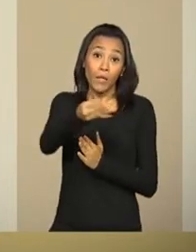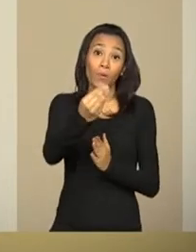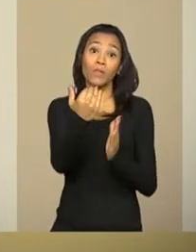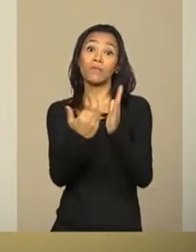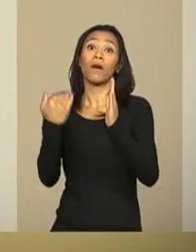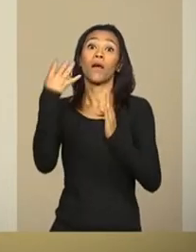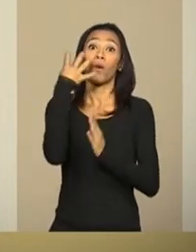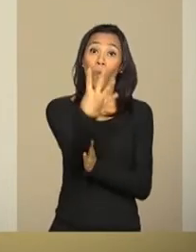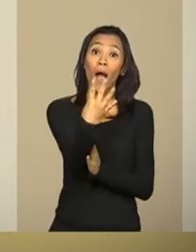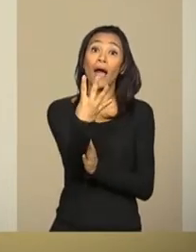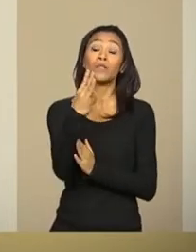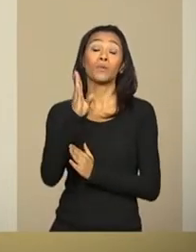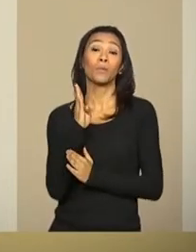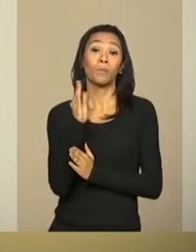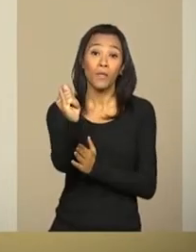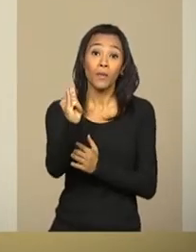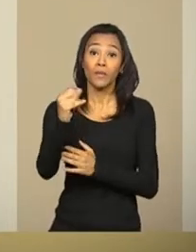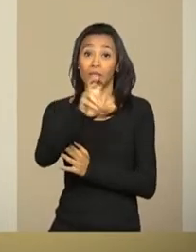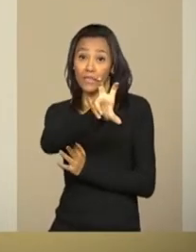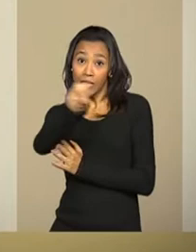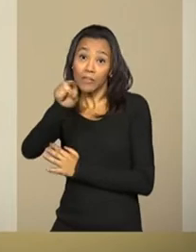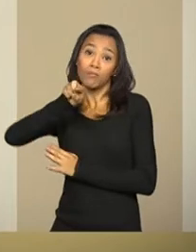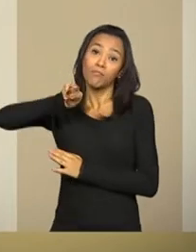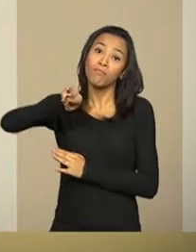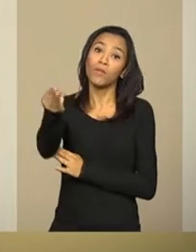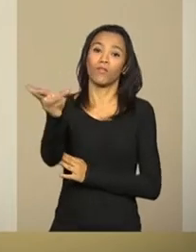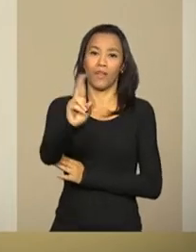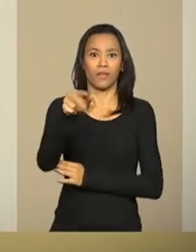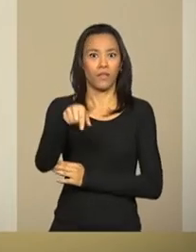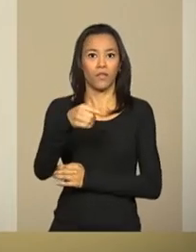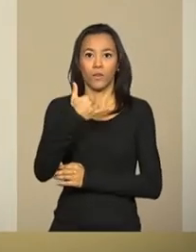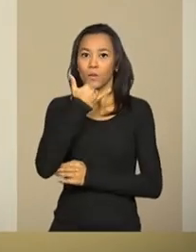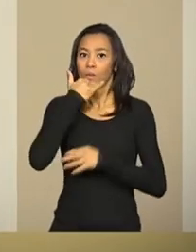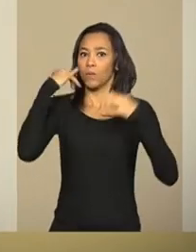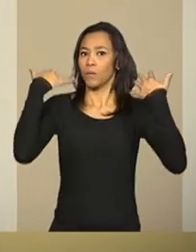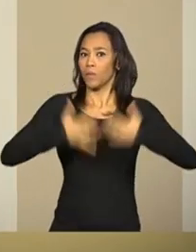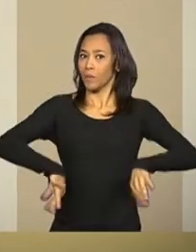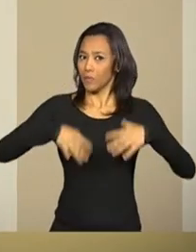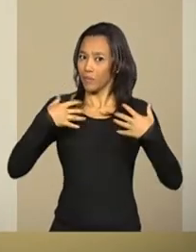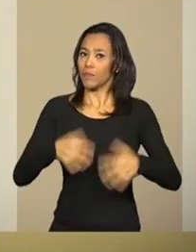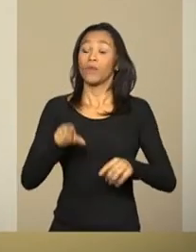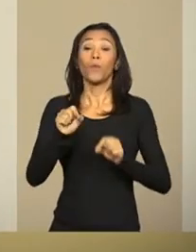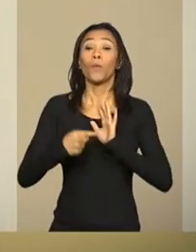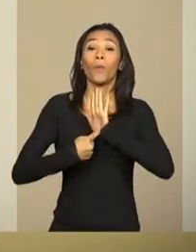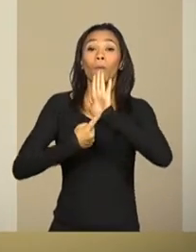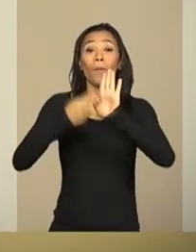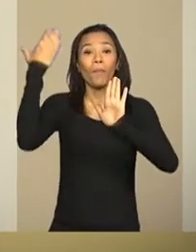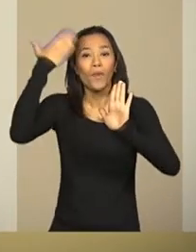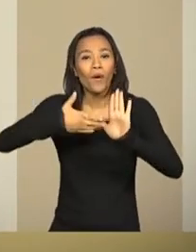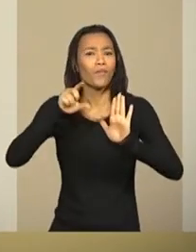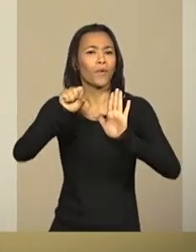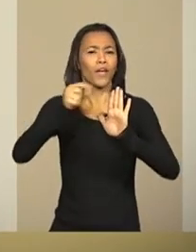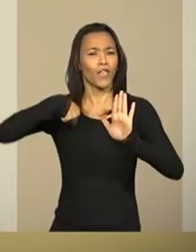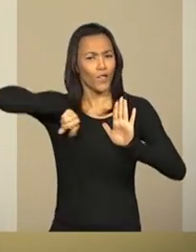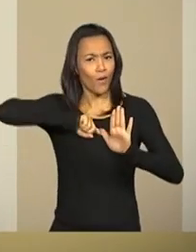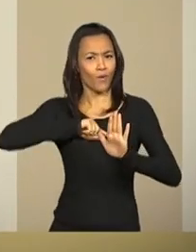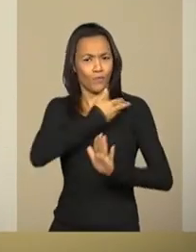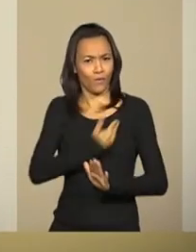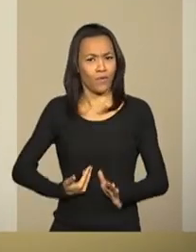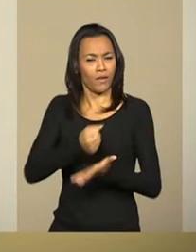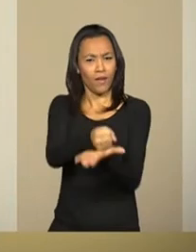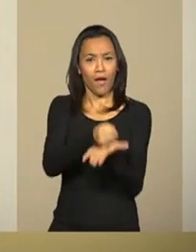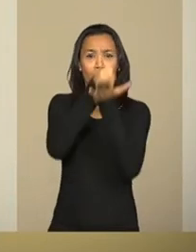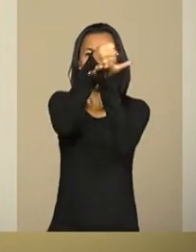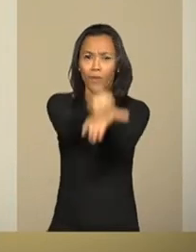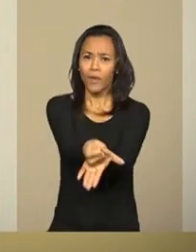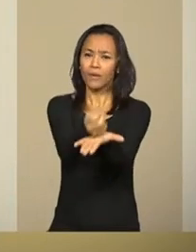4 bilhões e meio de reais. Esse número é realmente impressionante, Luciano, e ele reflete o apoio que nós temos dado em